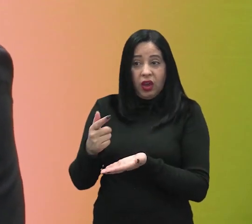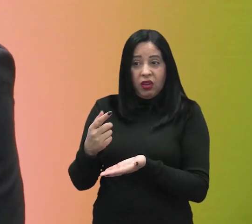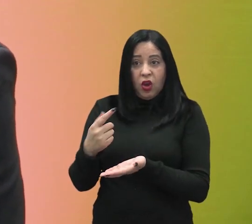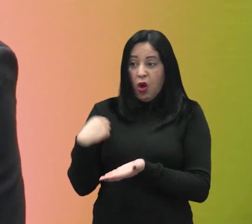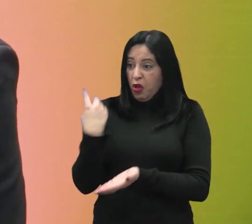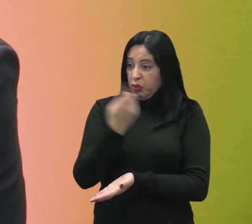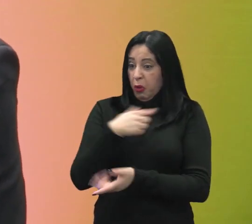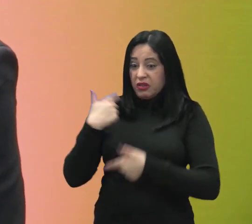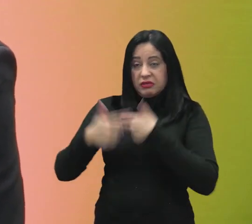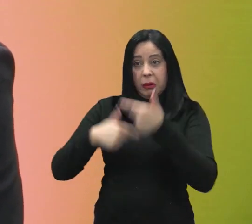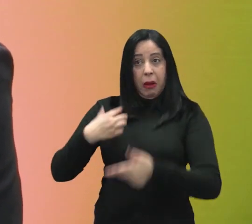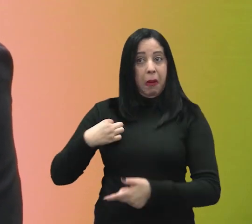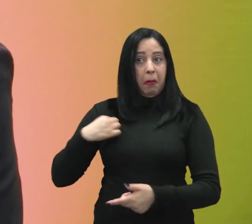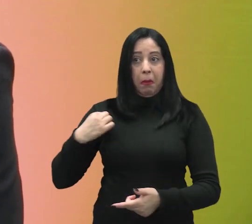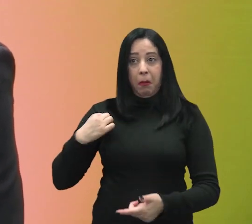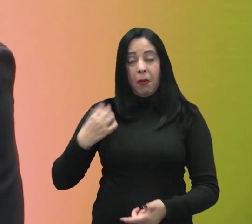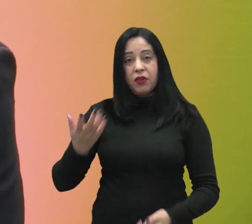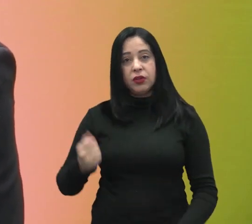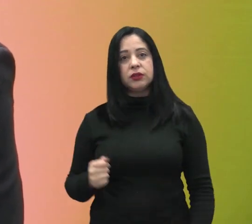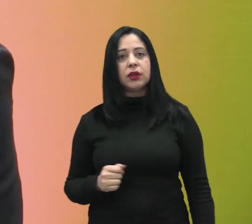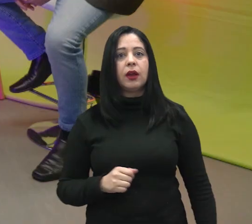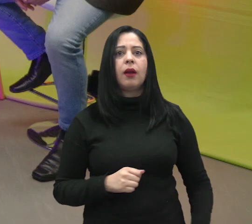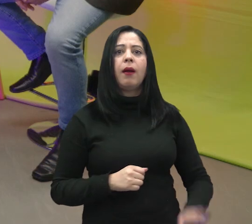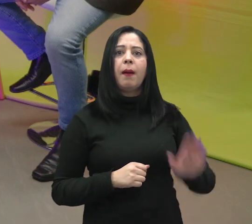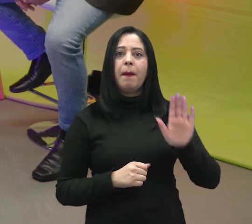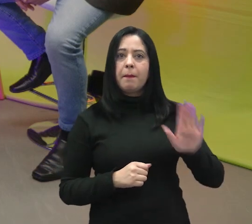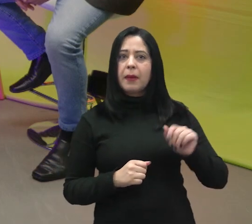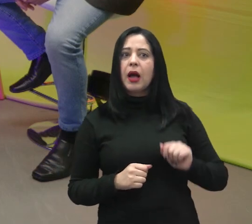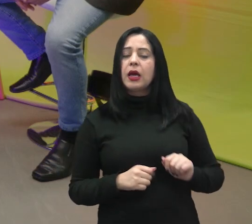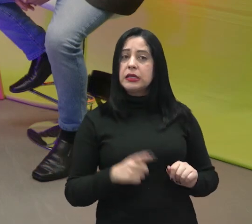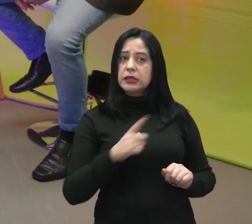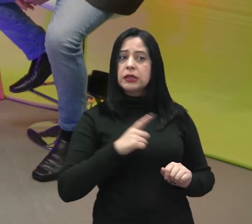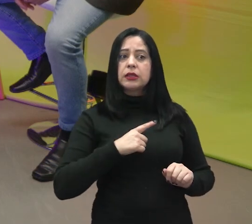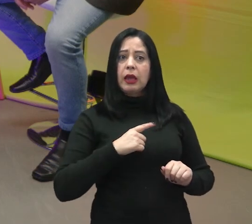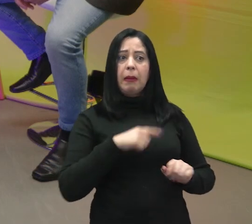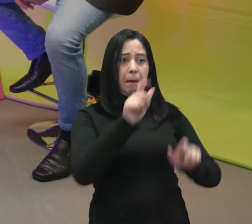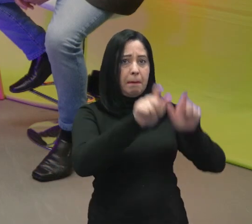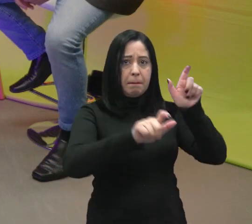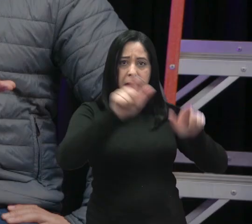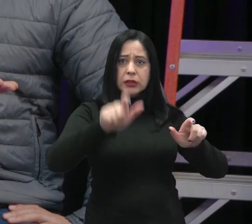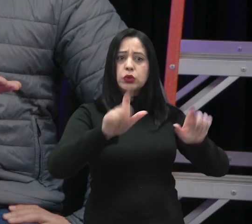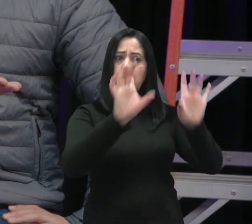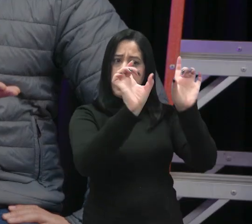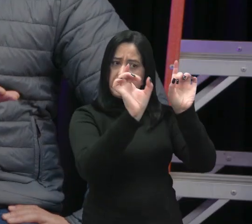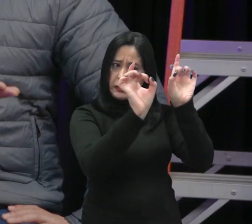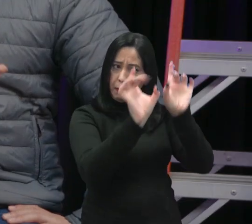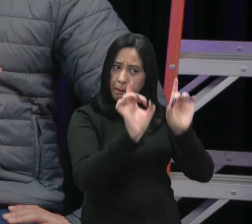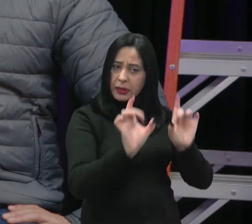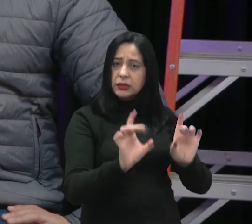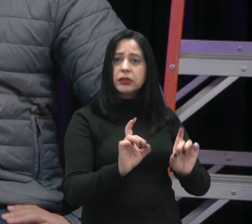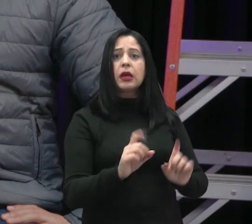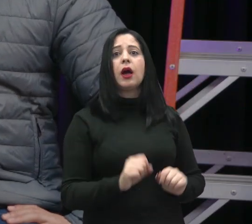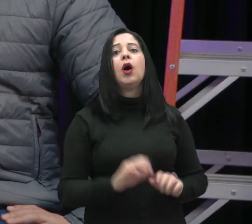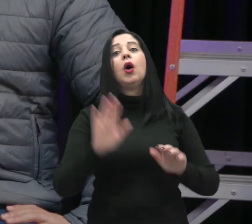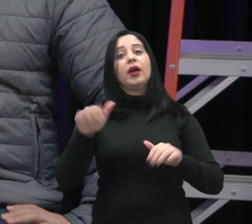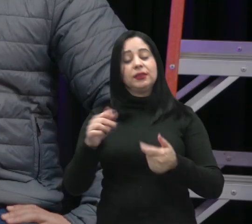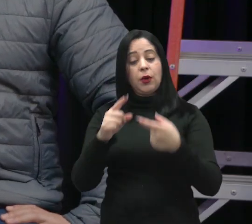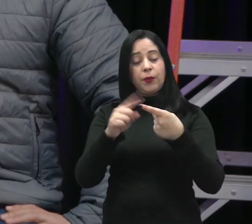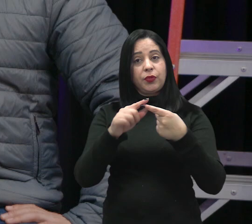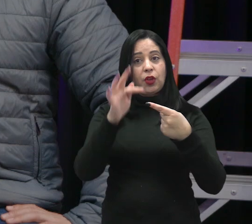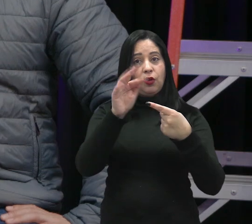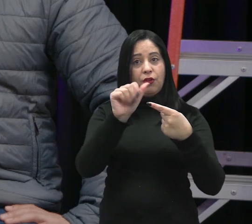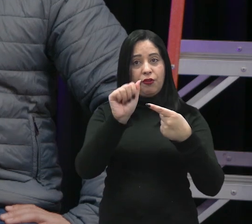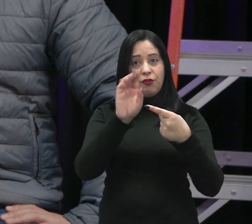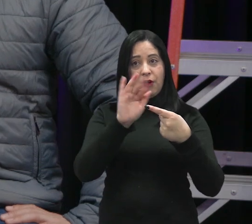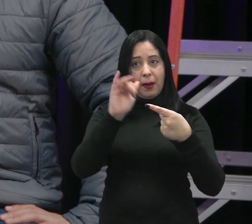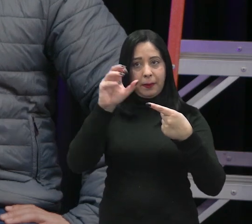voluntário. Mas muita gente legal envolvida, né? Inclusive, quero aproveitar esses nomes aqui. Sim. Tanto o Fabrício Correia quanto